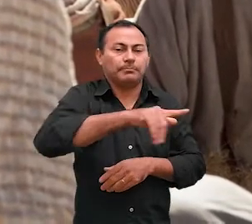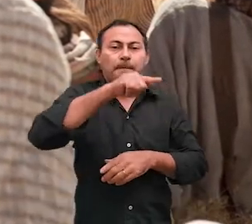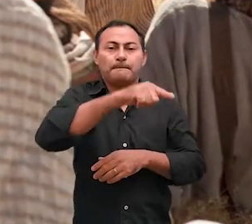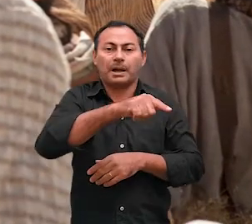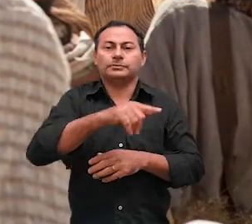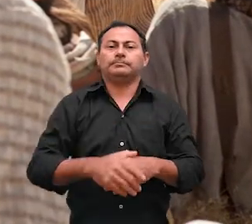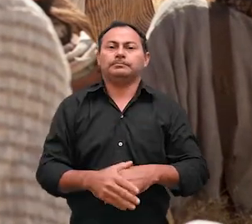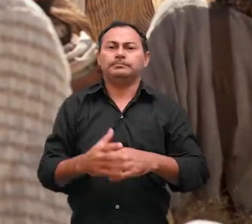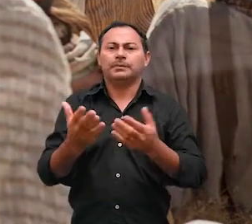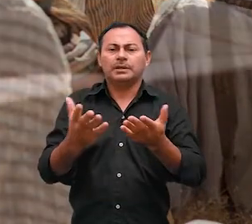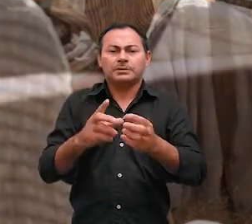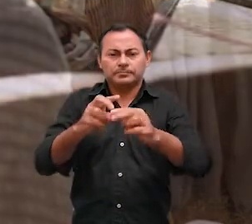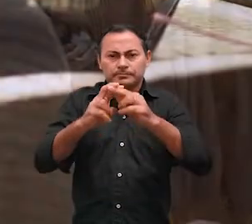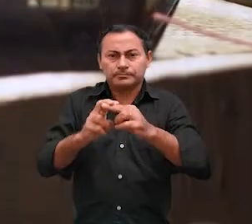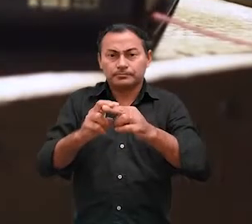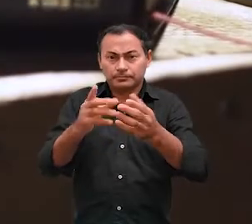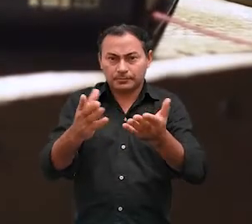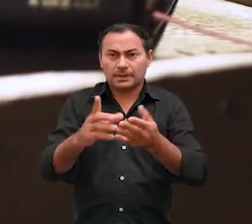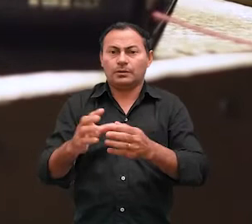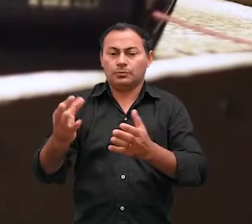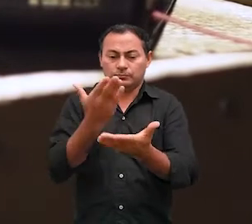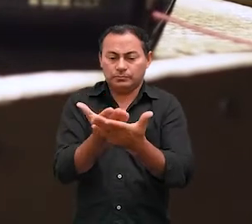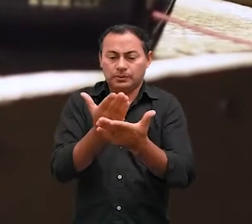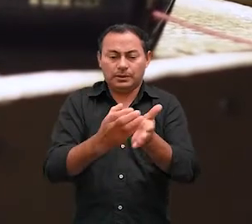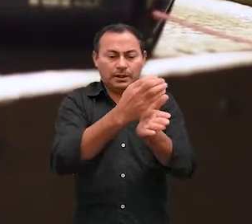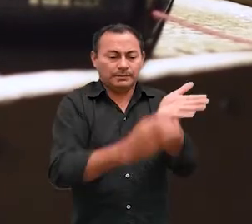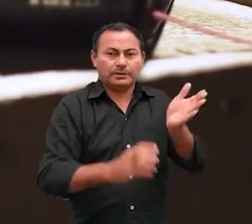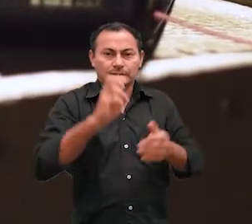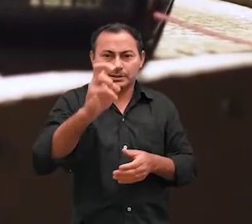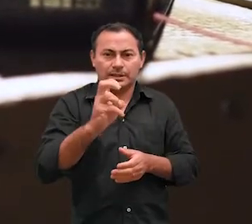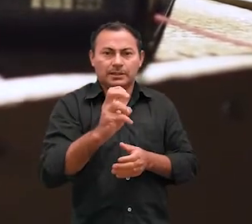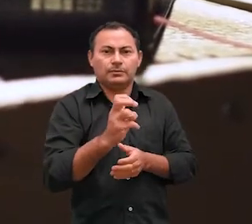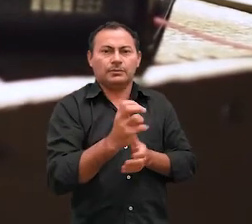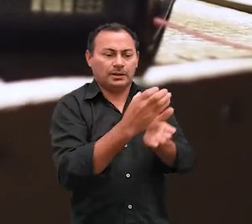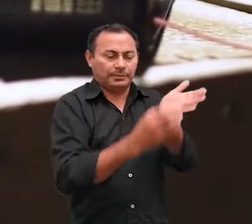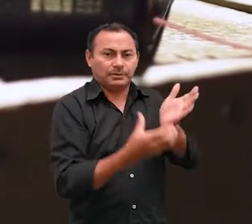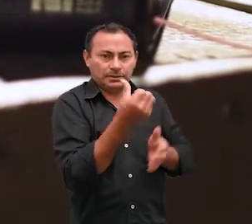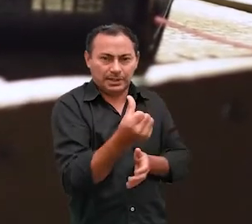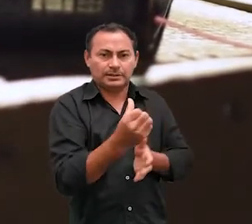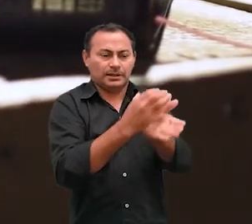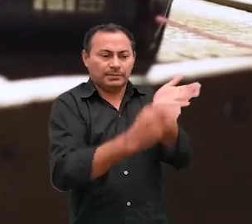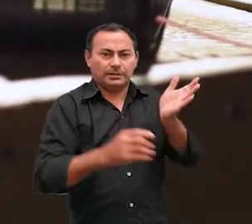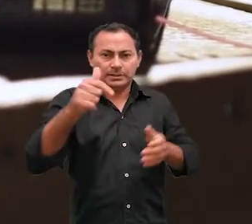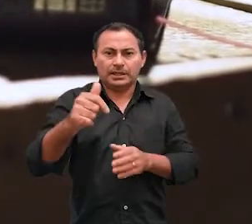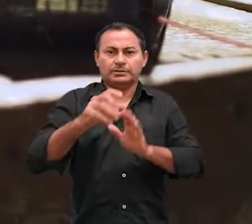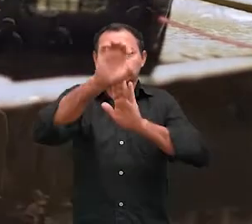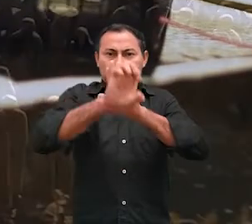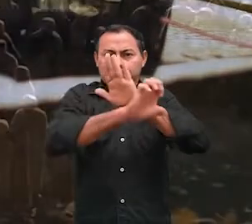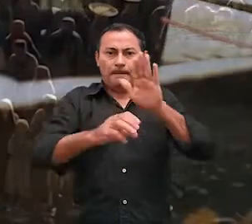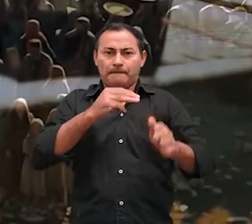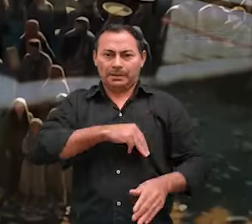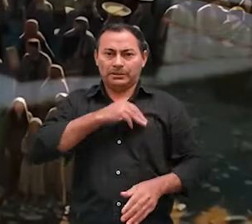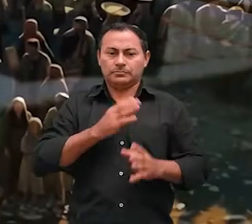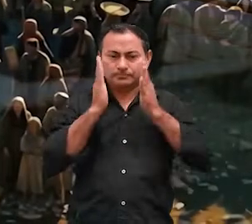lá embaixo É sob esta perspectiva que o estudo dos Capítulo 567 de Mateus deve ser